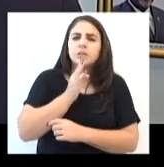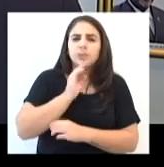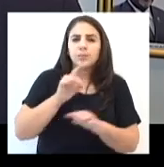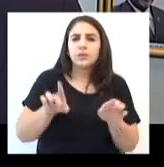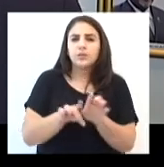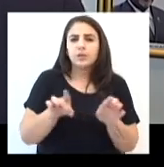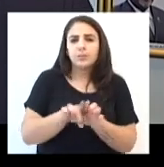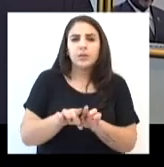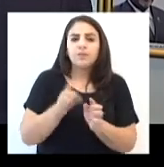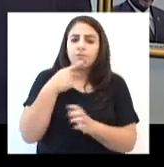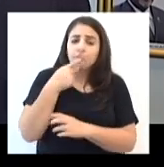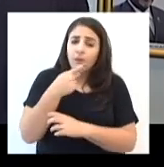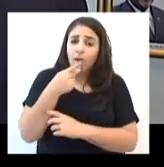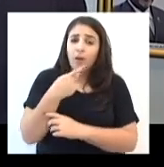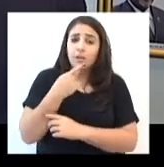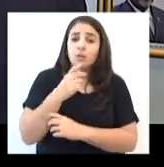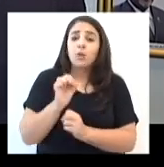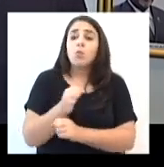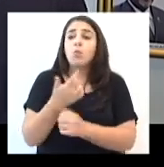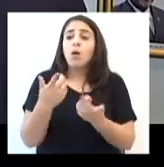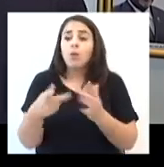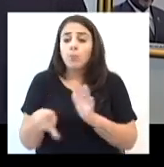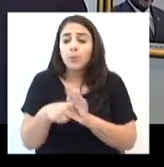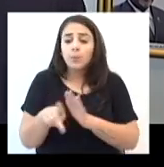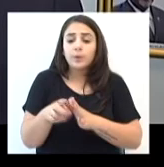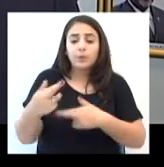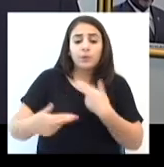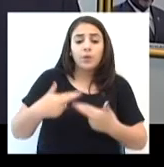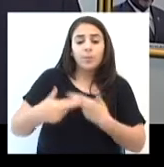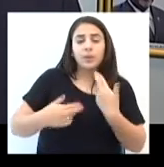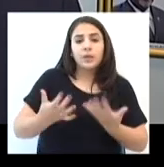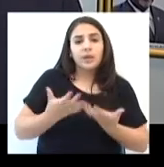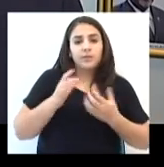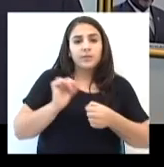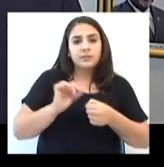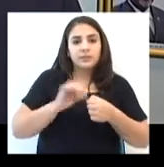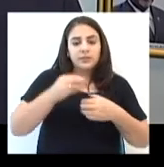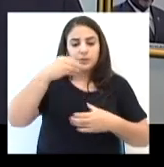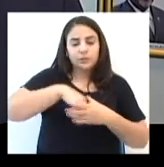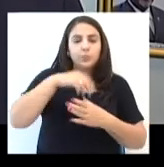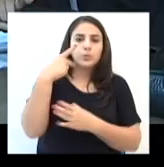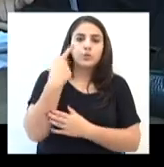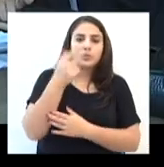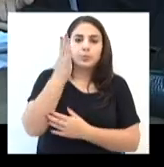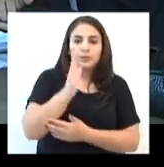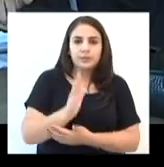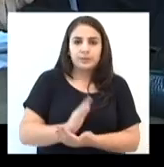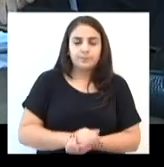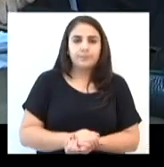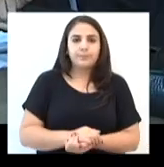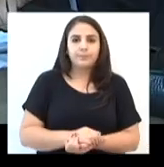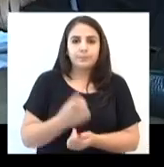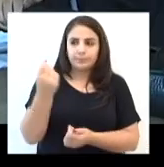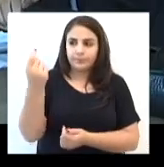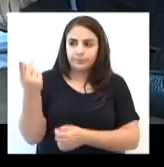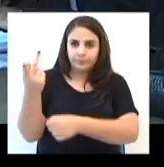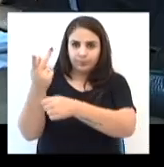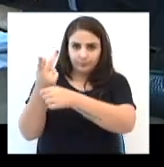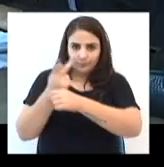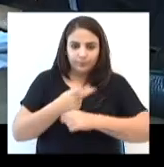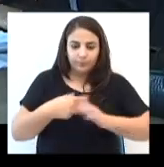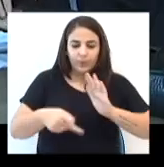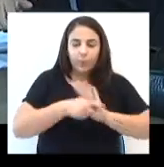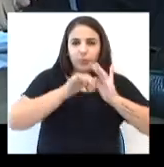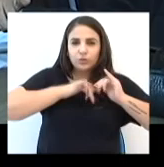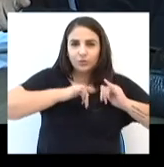manifeste dizendo qual é a reforma que se quer fazer na política brasileira. O financiamento de campanha